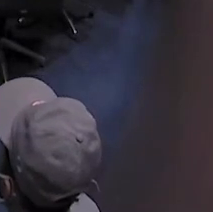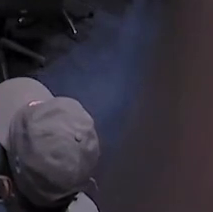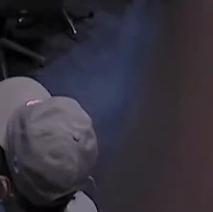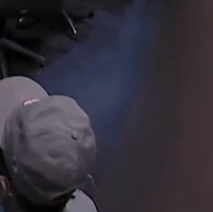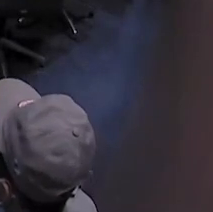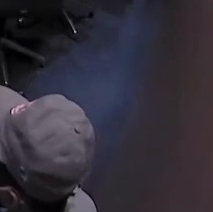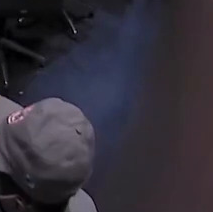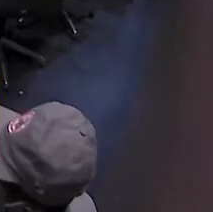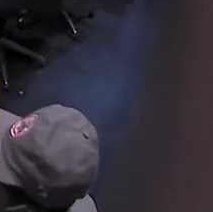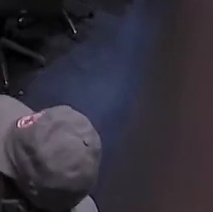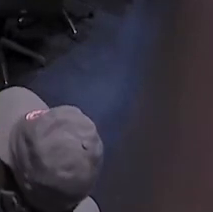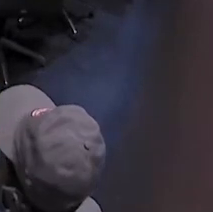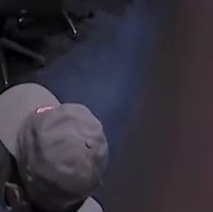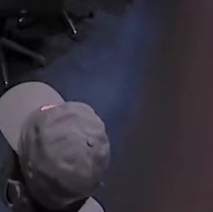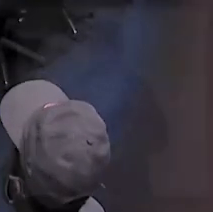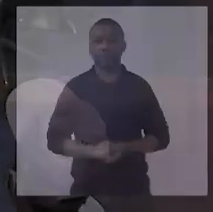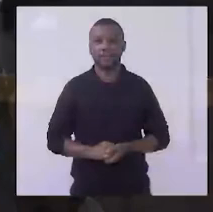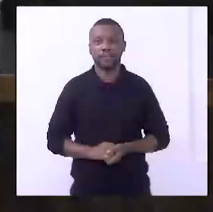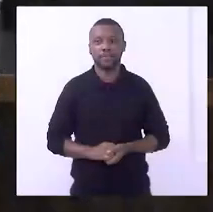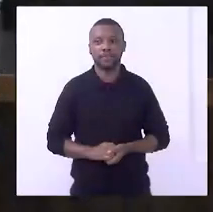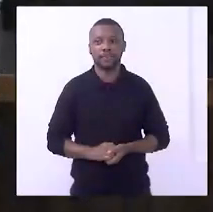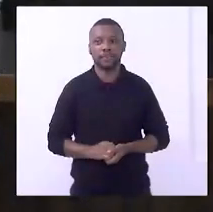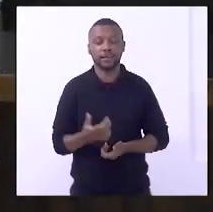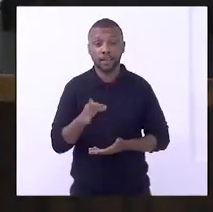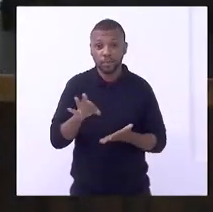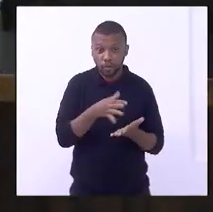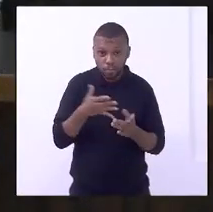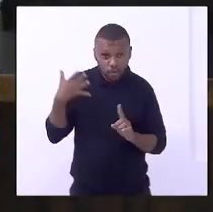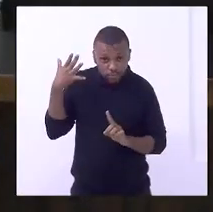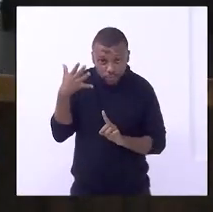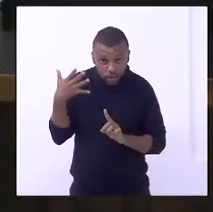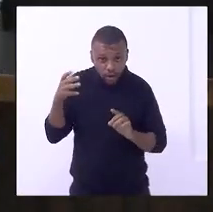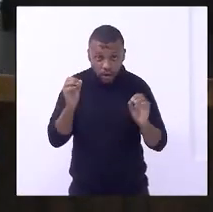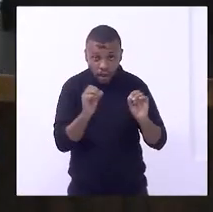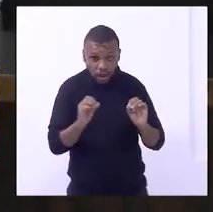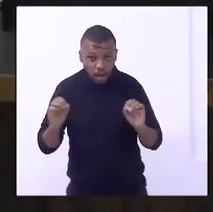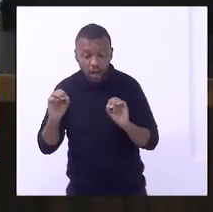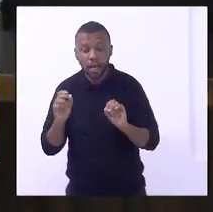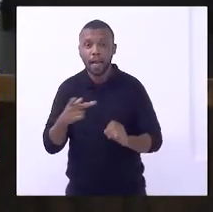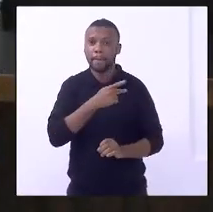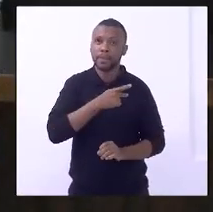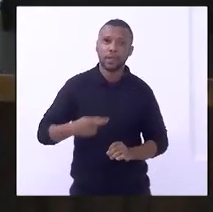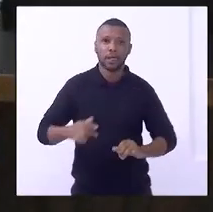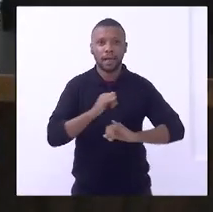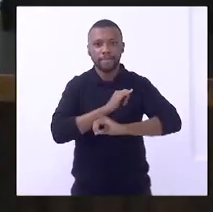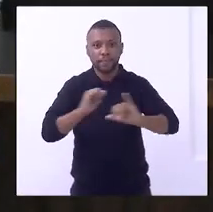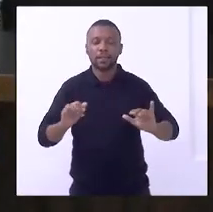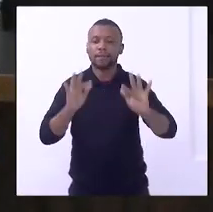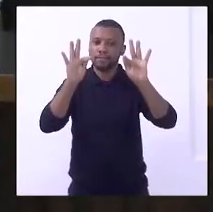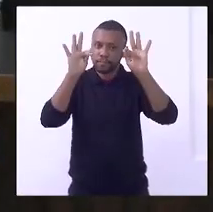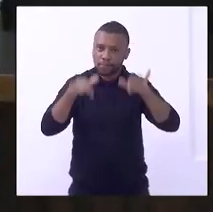oradores, aliás, há oradores inscritos, mas não presentes, a presidência declara